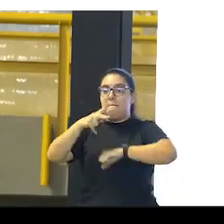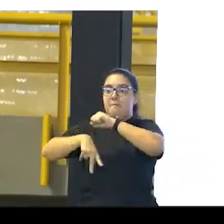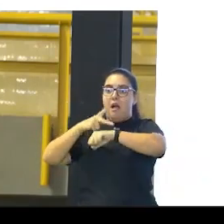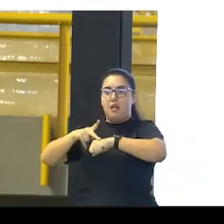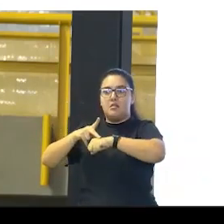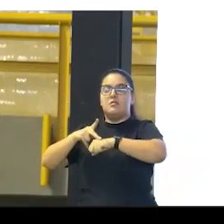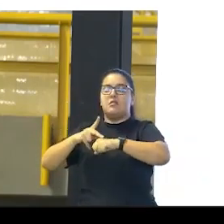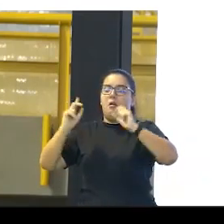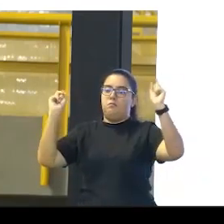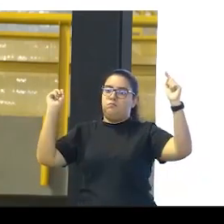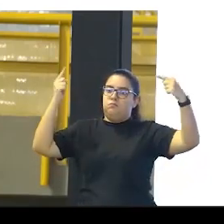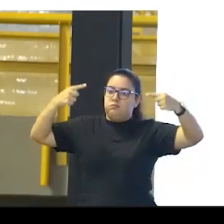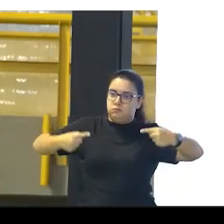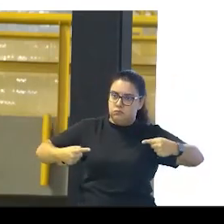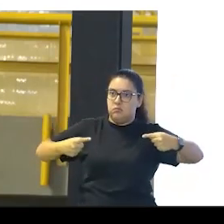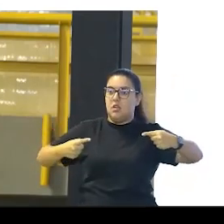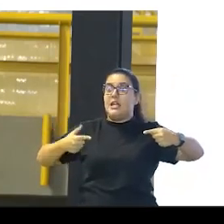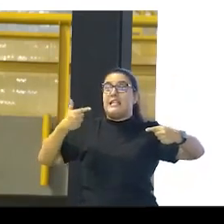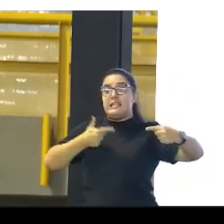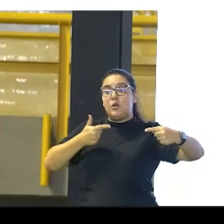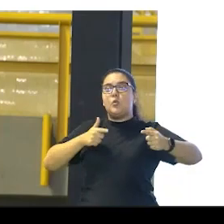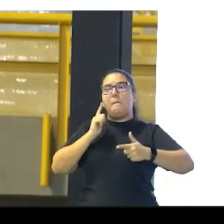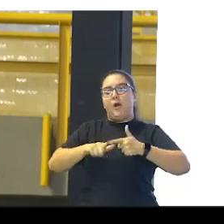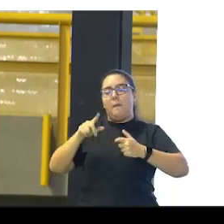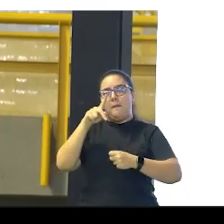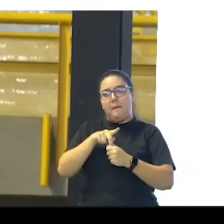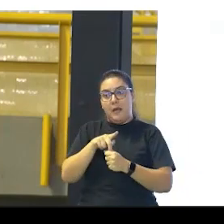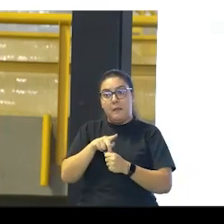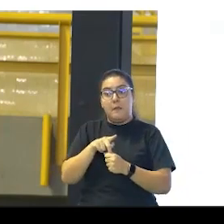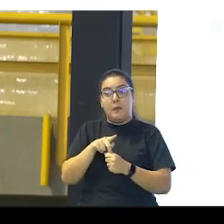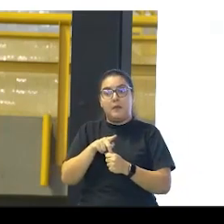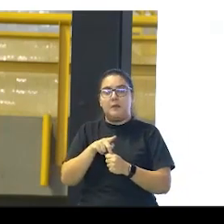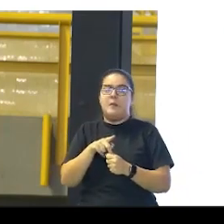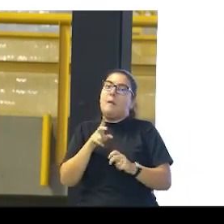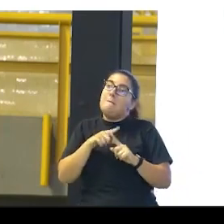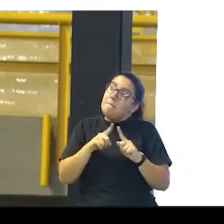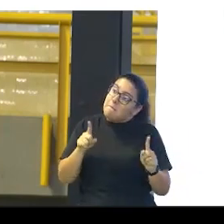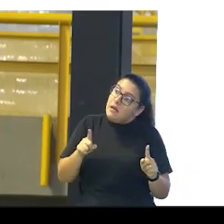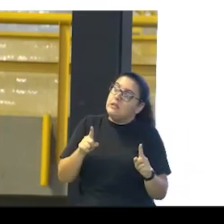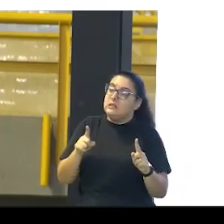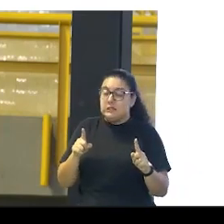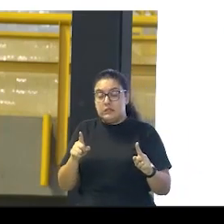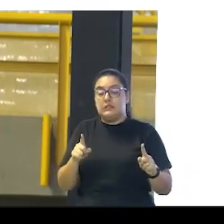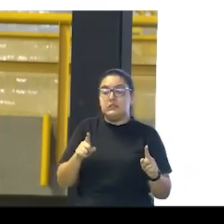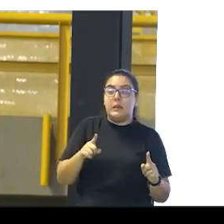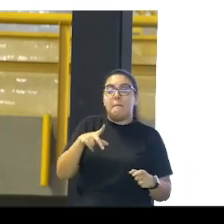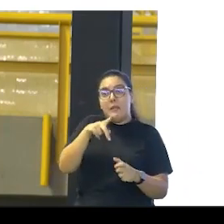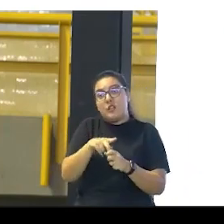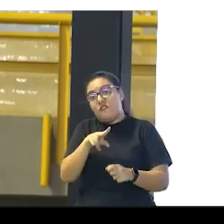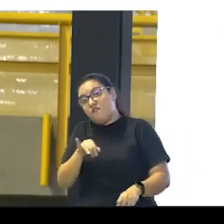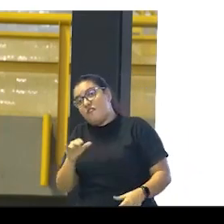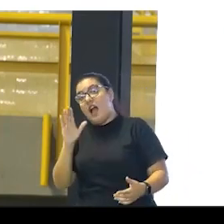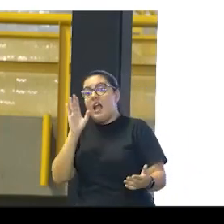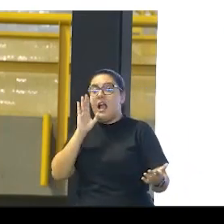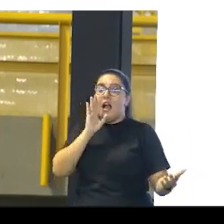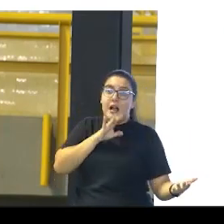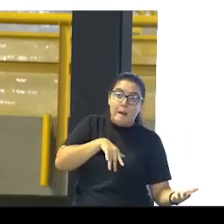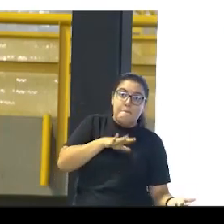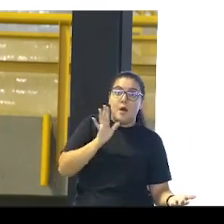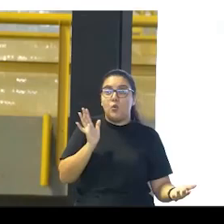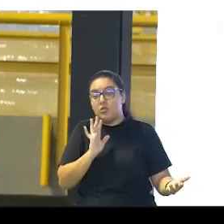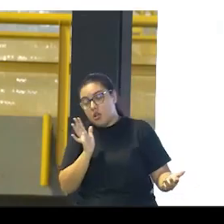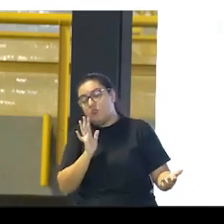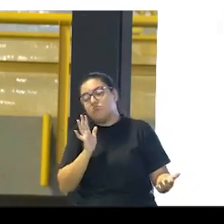Ayatollah Khomeini. Segunda crise do petróleo. Mesmo assim, com esses prognósticos de que o petróleo acabaria na virada do